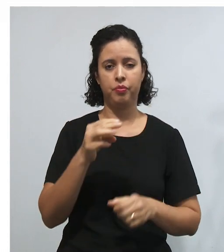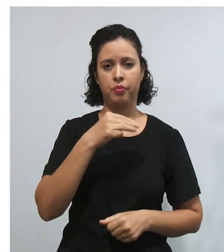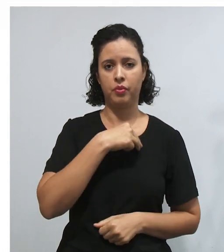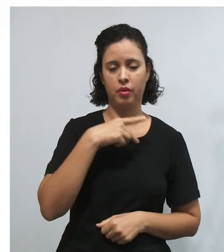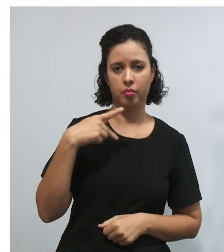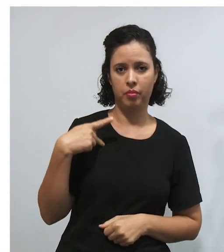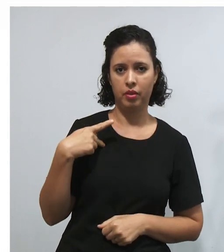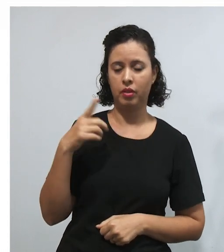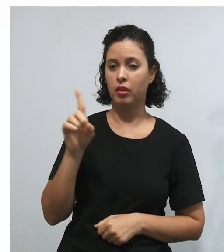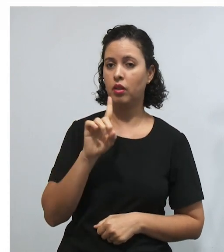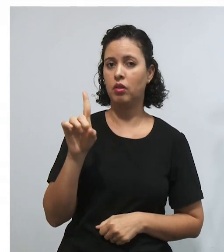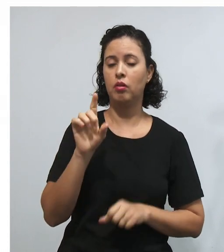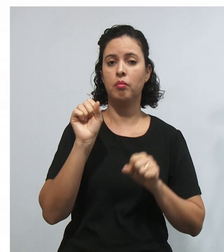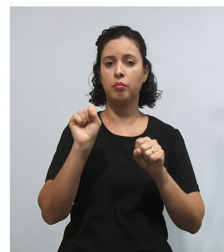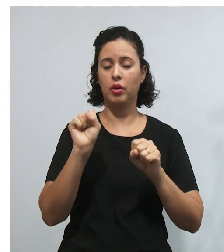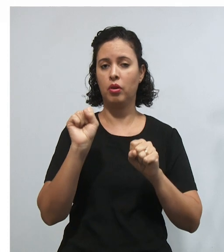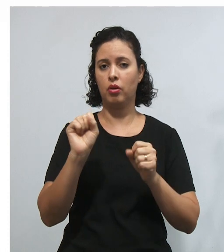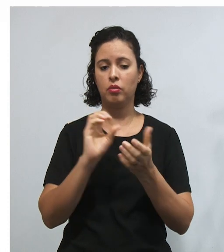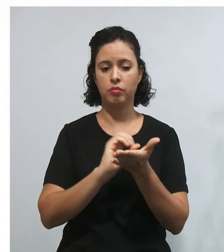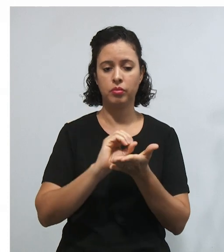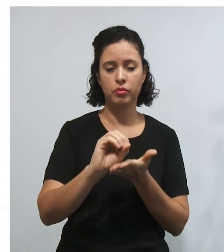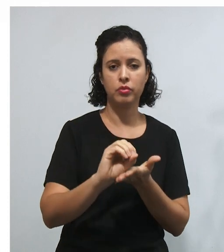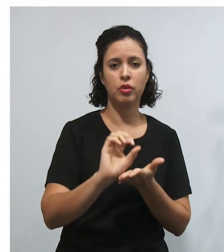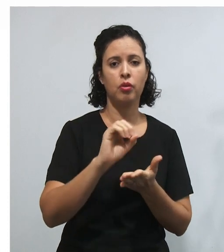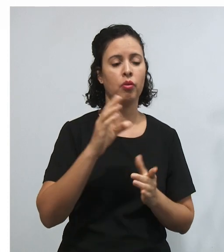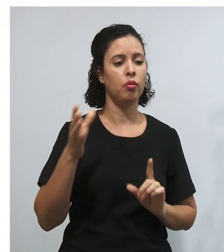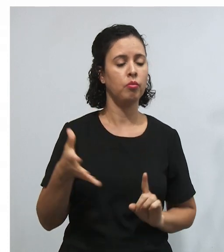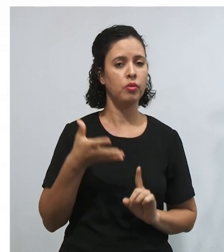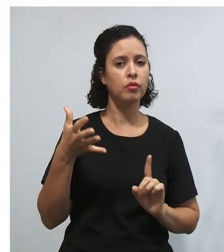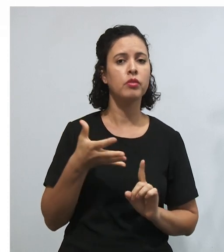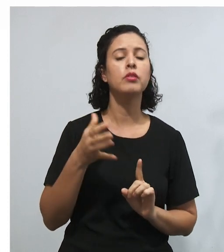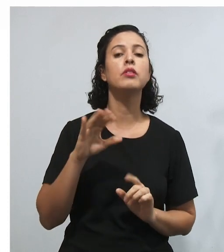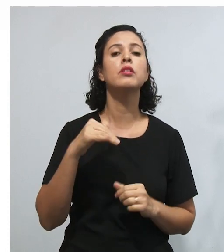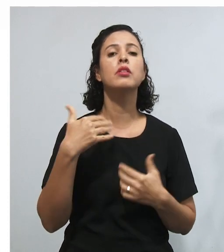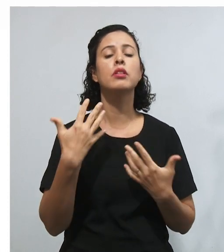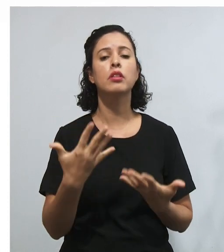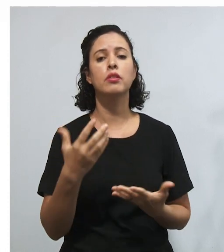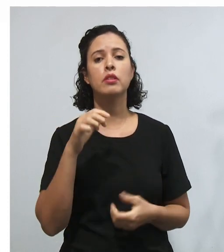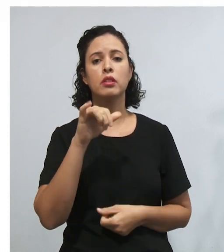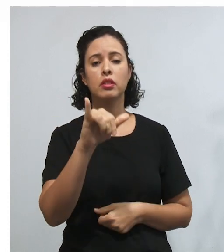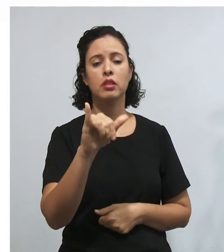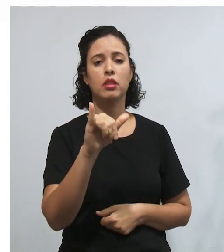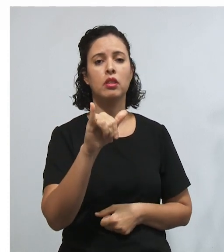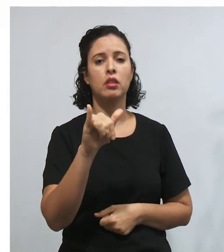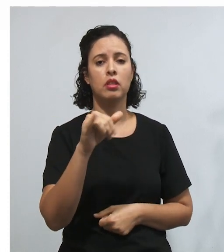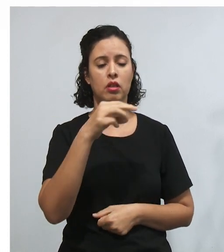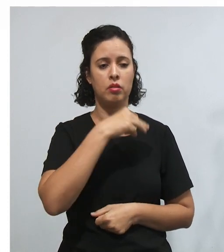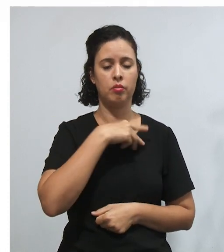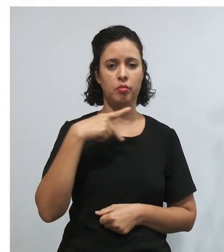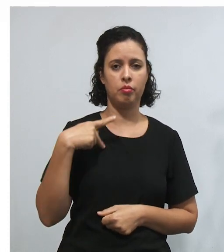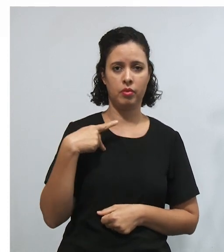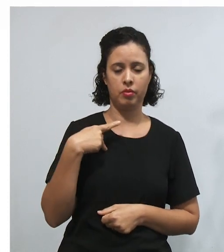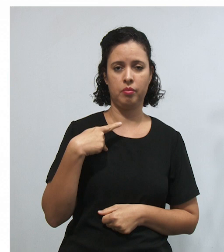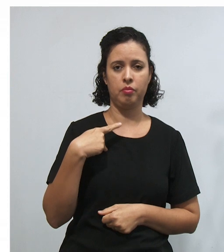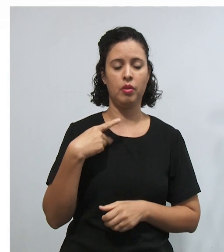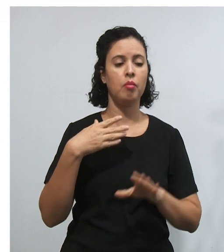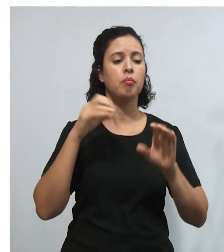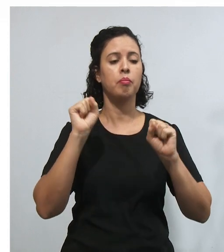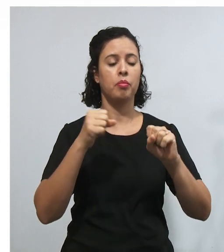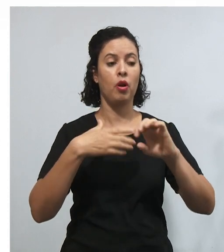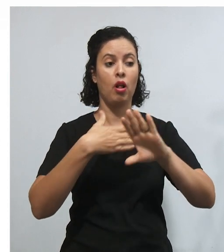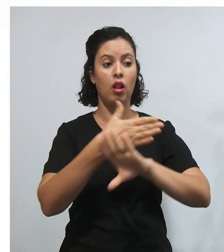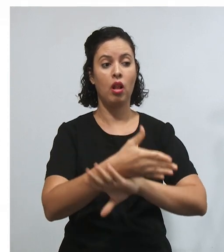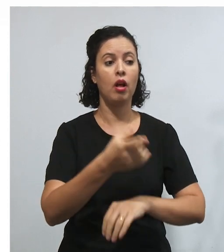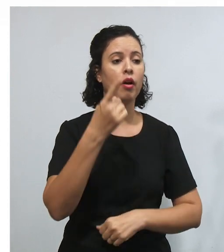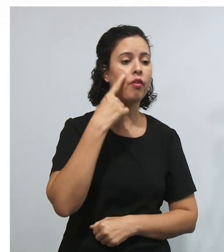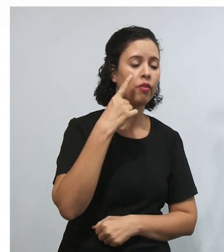o Ministério Público não, tá? Ele pode agir de ofício ou mediante provocação. Ou seja, mesmo que ele não seja provocado, ele pode sim ir lá e